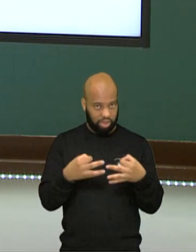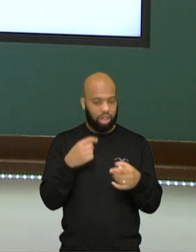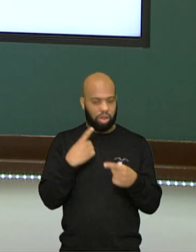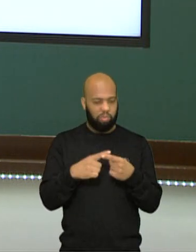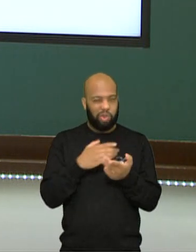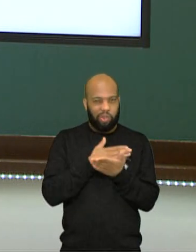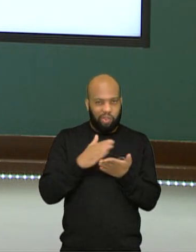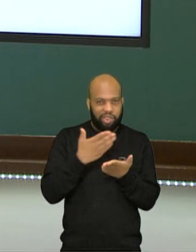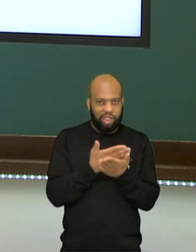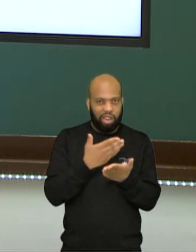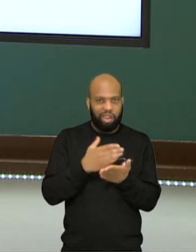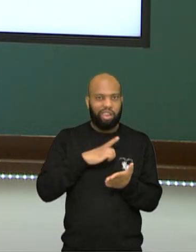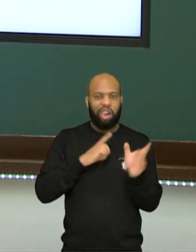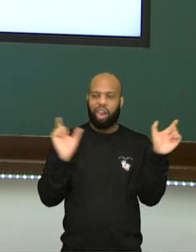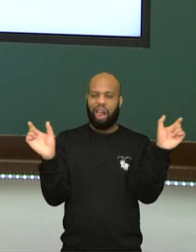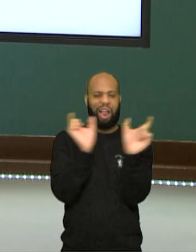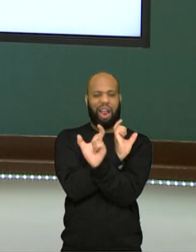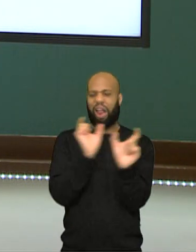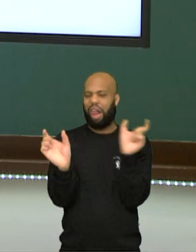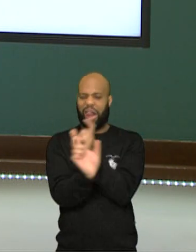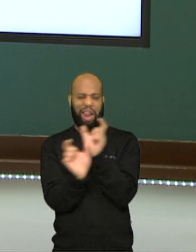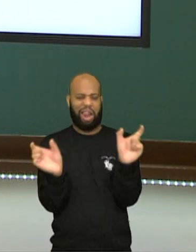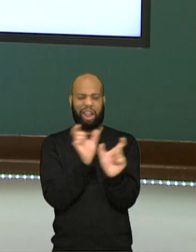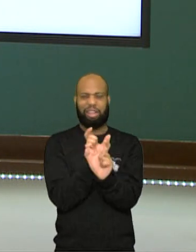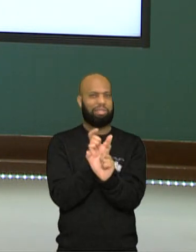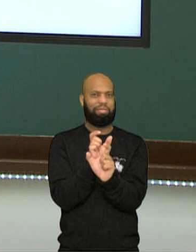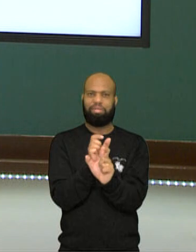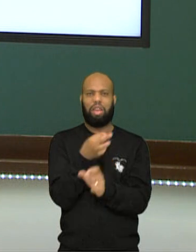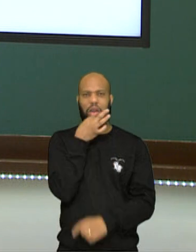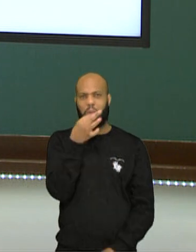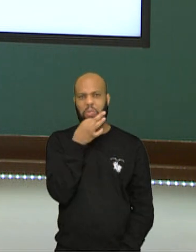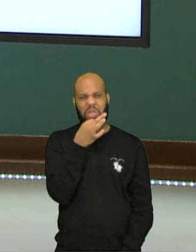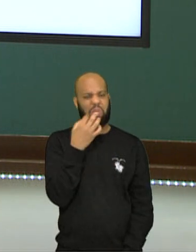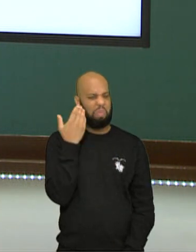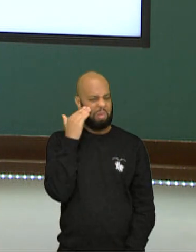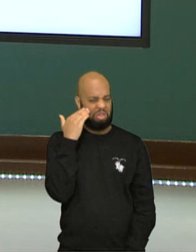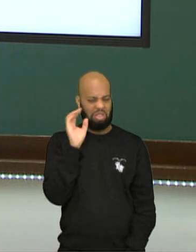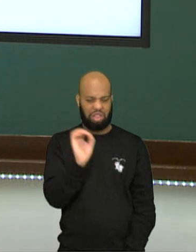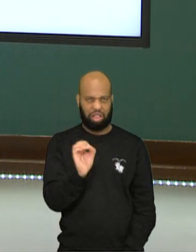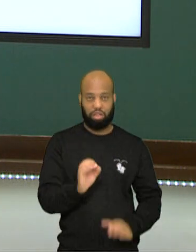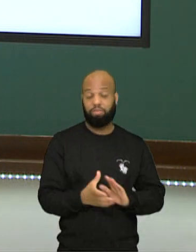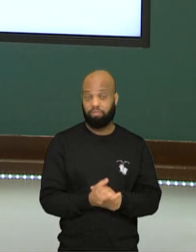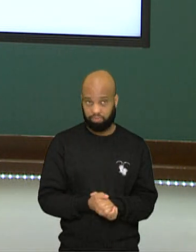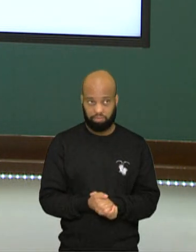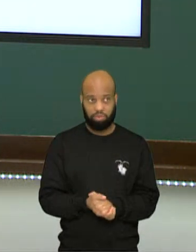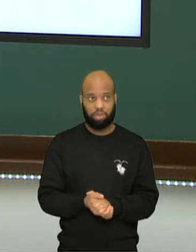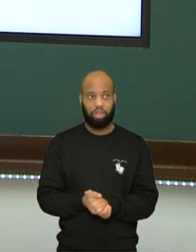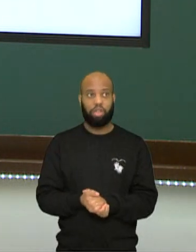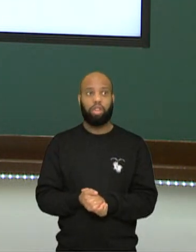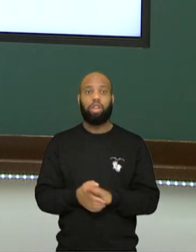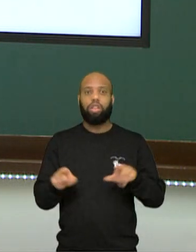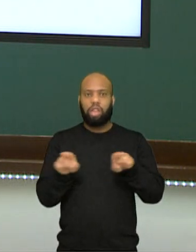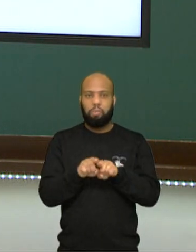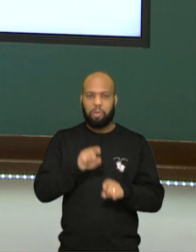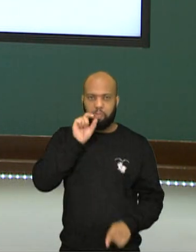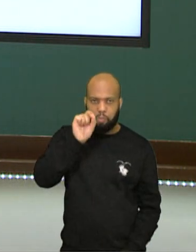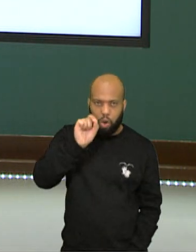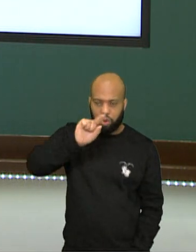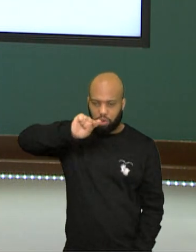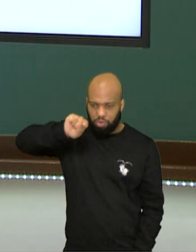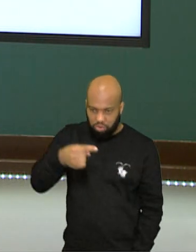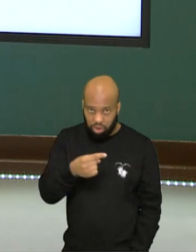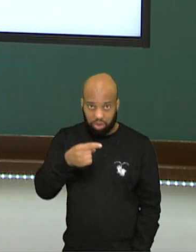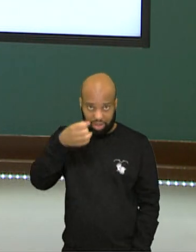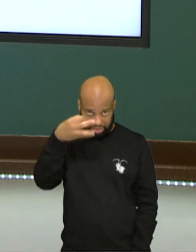amontoado de palavras não tem sentido. Não passa uma opinião, muito menos um argumento. A pontuação está adequada?